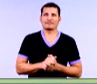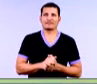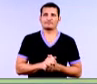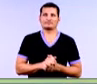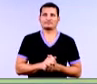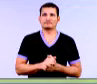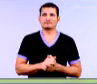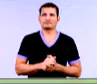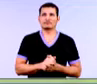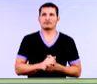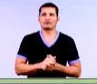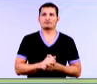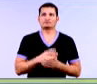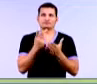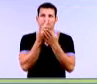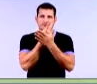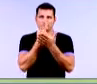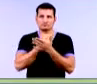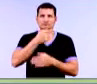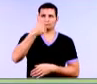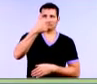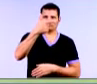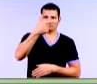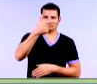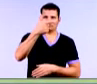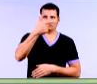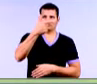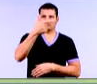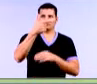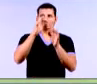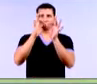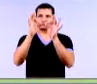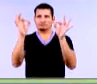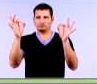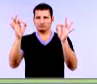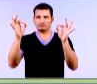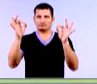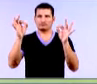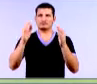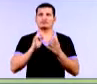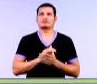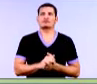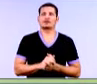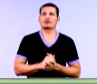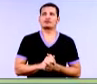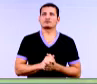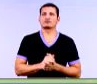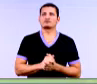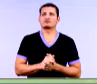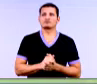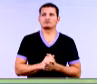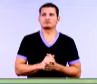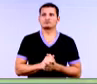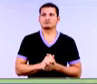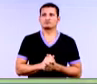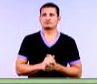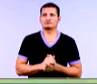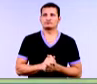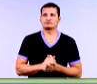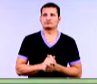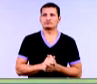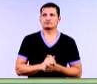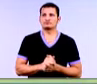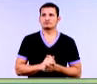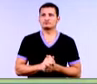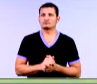Nome não válido. 2 números soma. Um nome válido soma 2